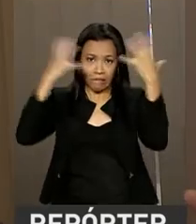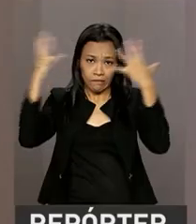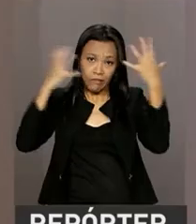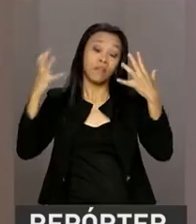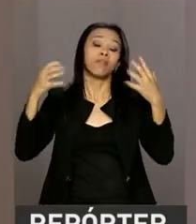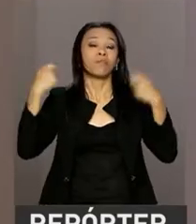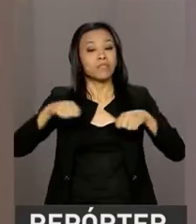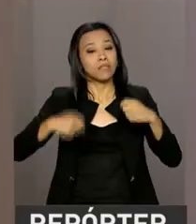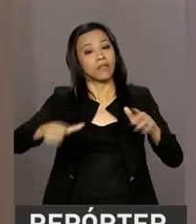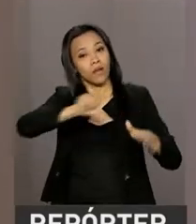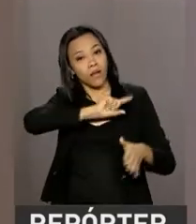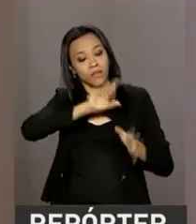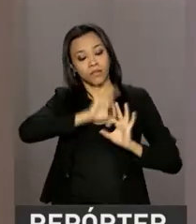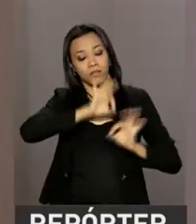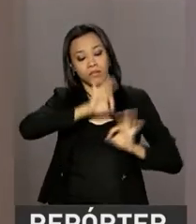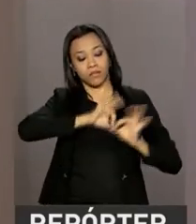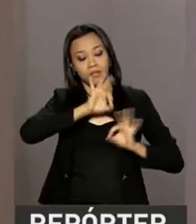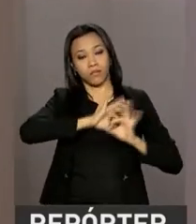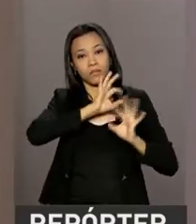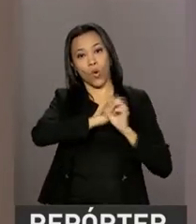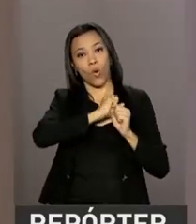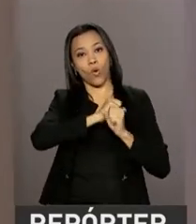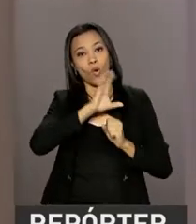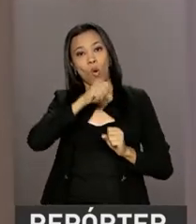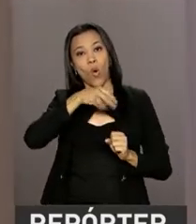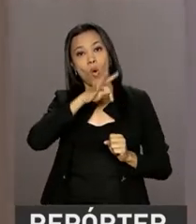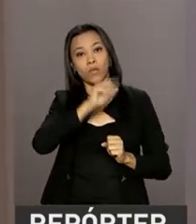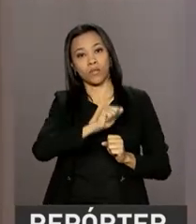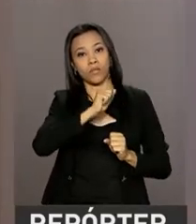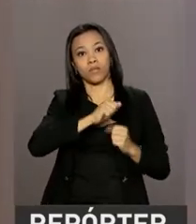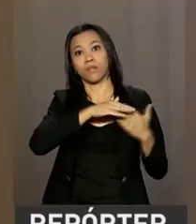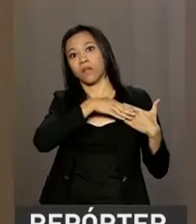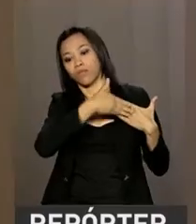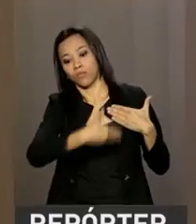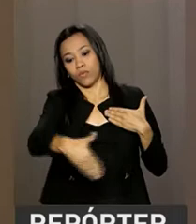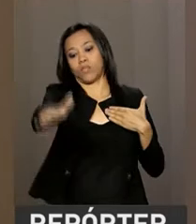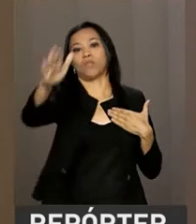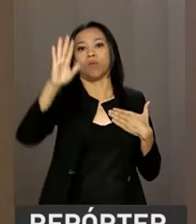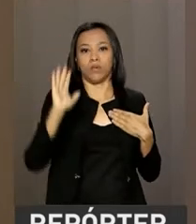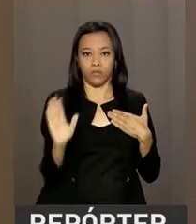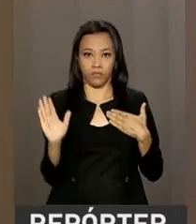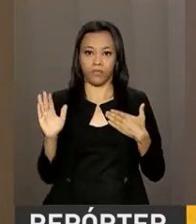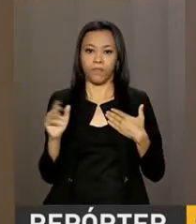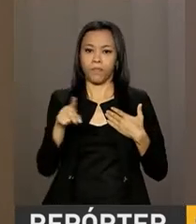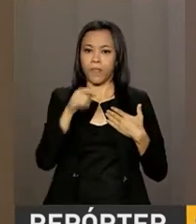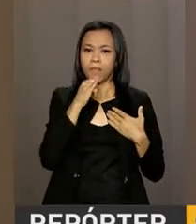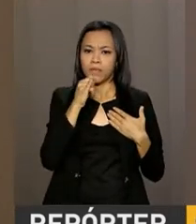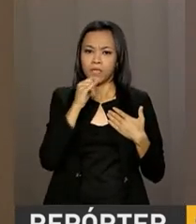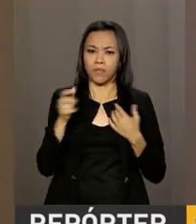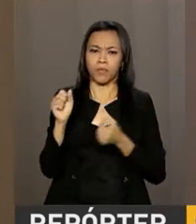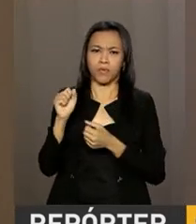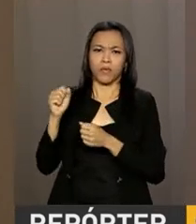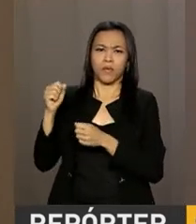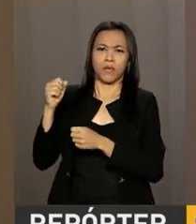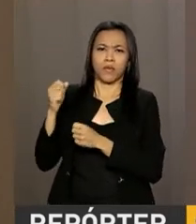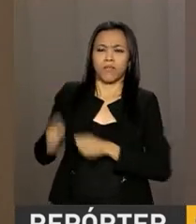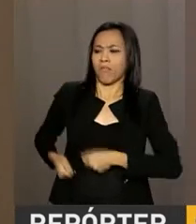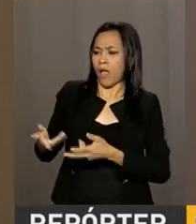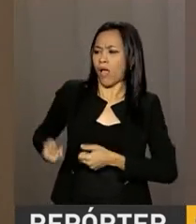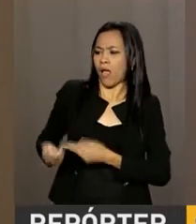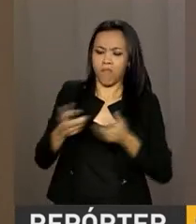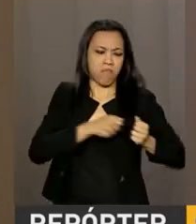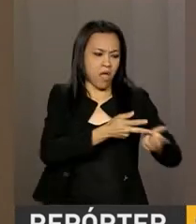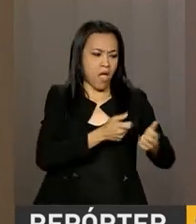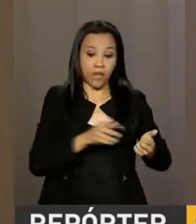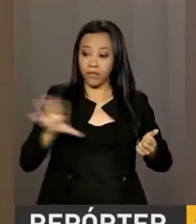deve se planejar para a prestação de contas com o fisco ao longo do ano todas aquelas despesas consideradas dedutíveis do imposto de renda